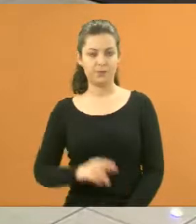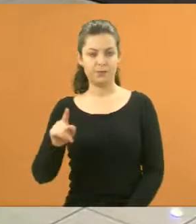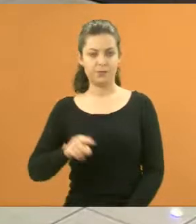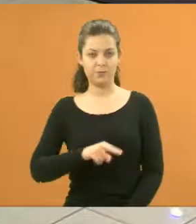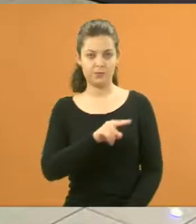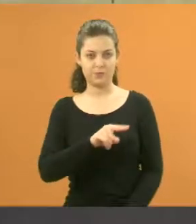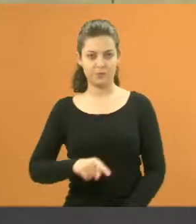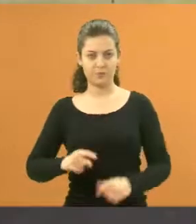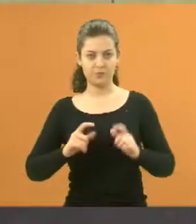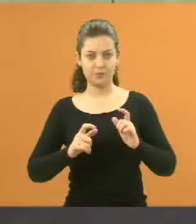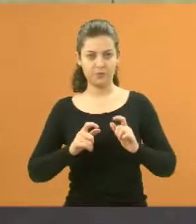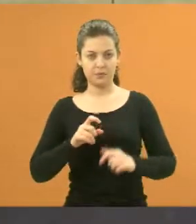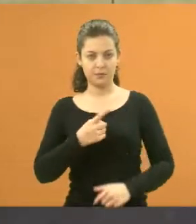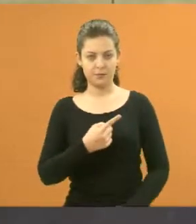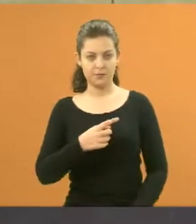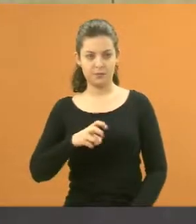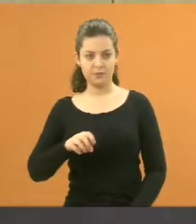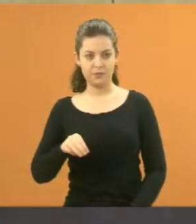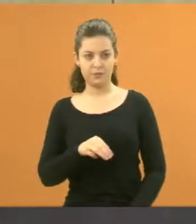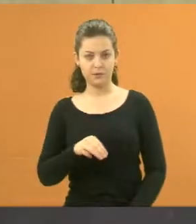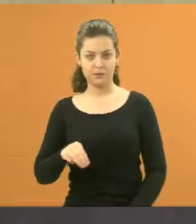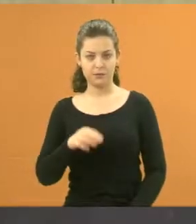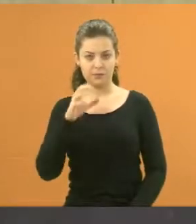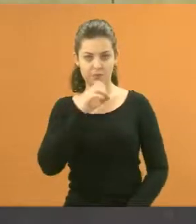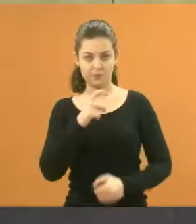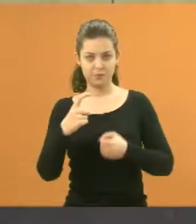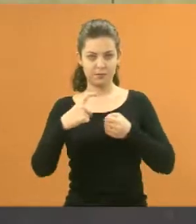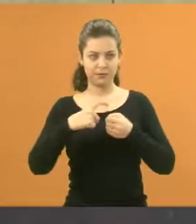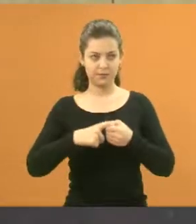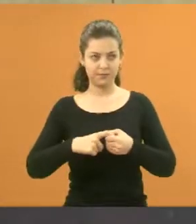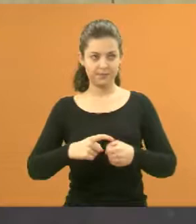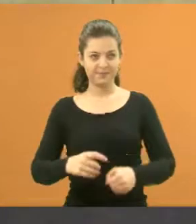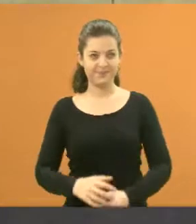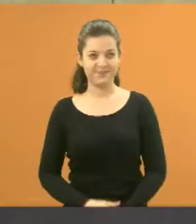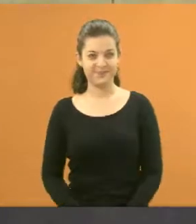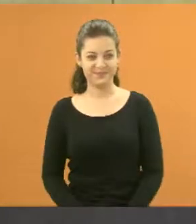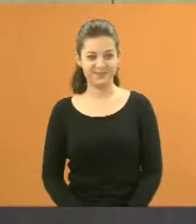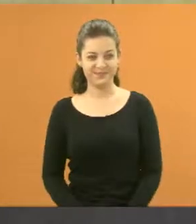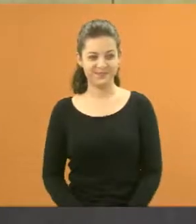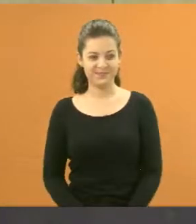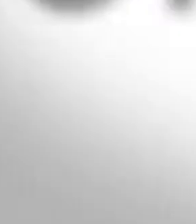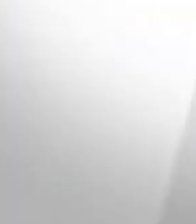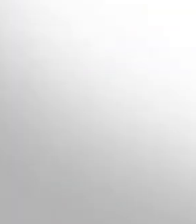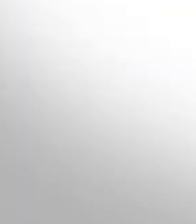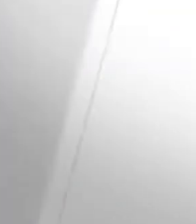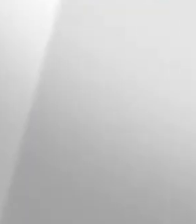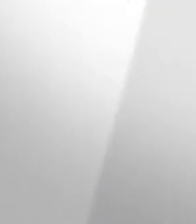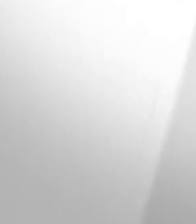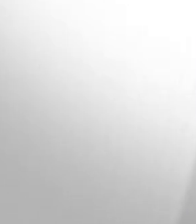a sessão por 15 minutos e logo já retornaremos.